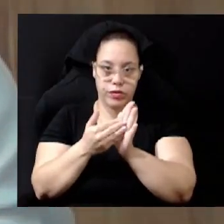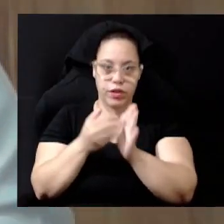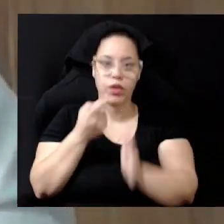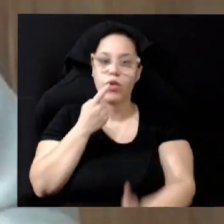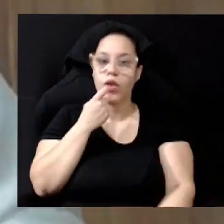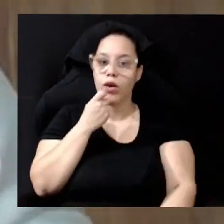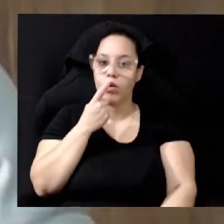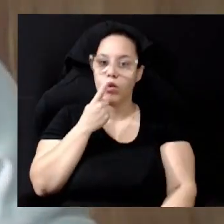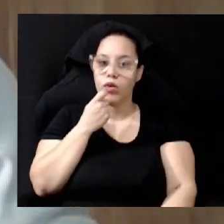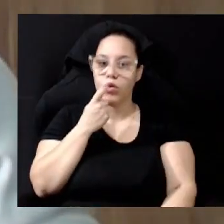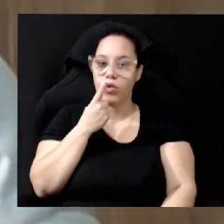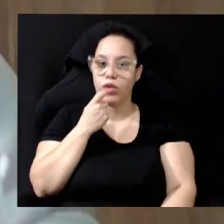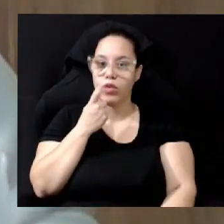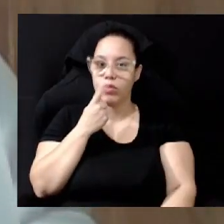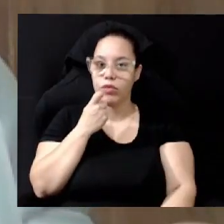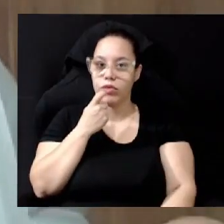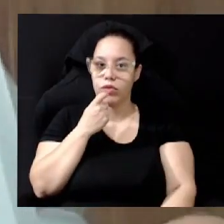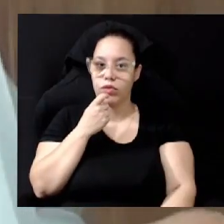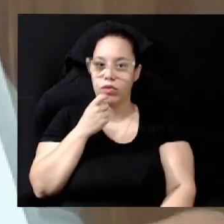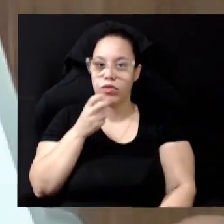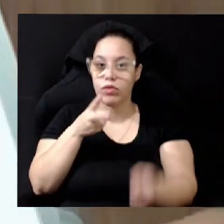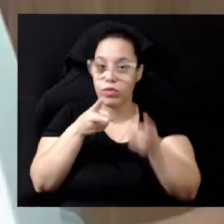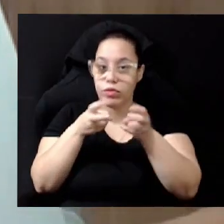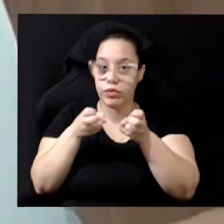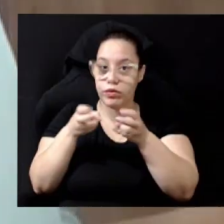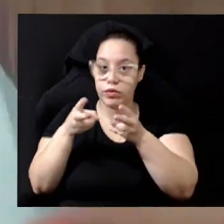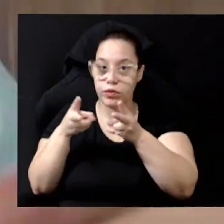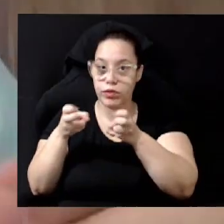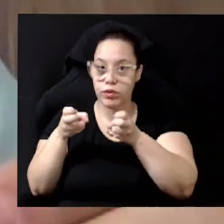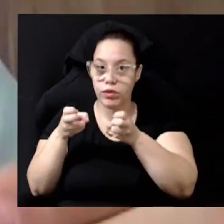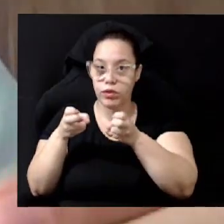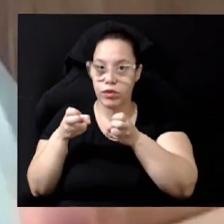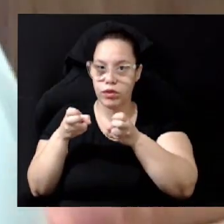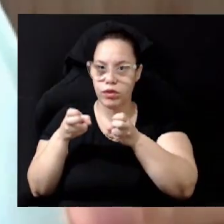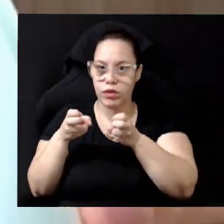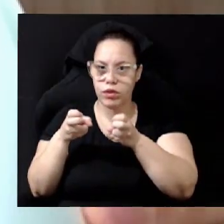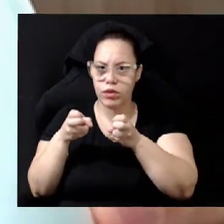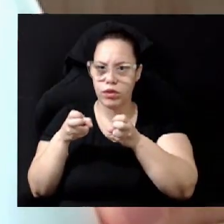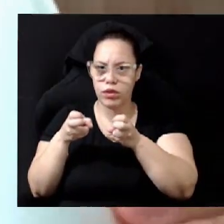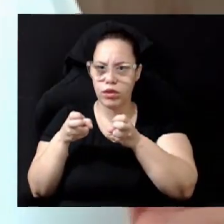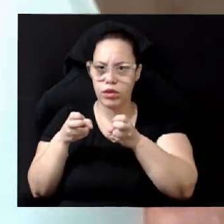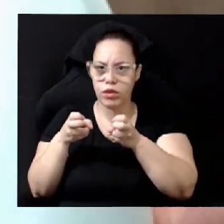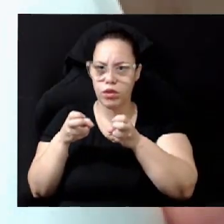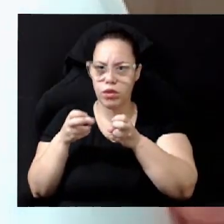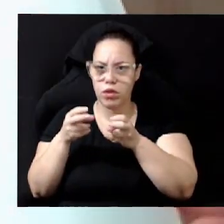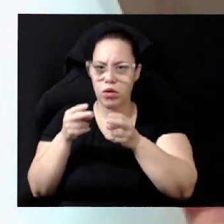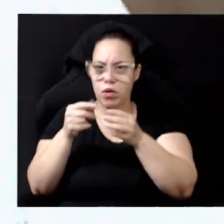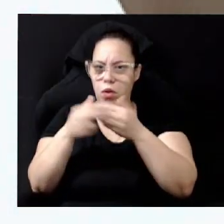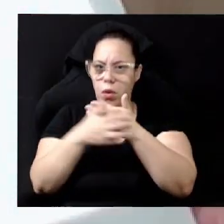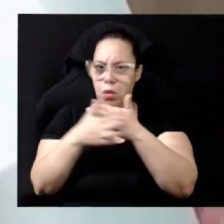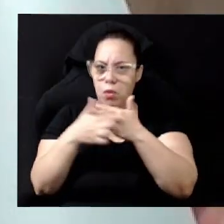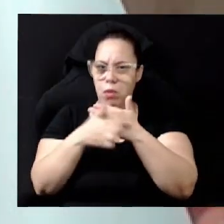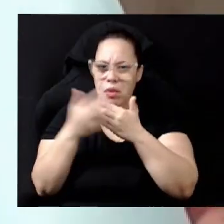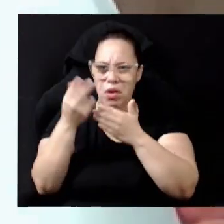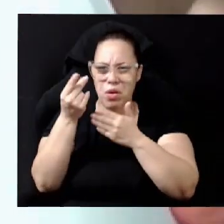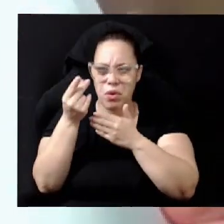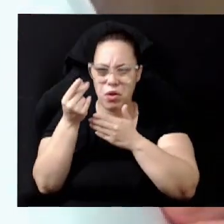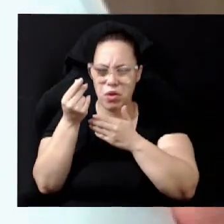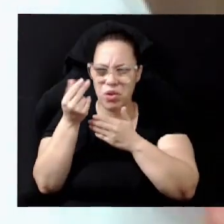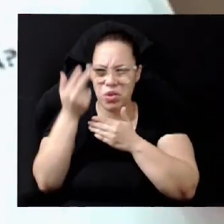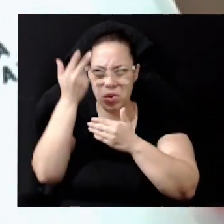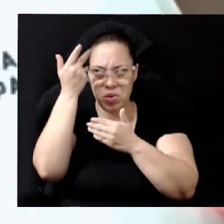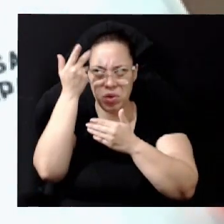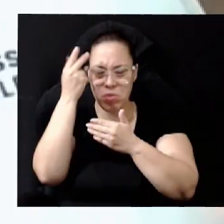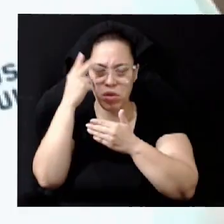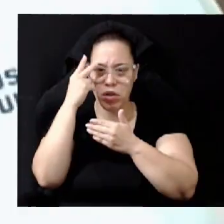ele tem uma capa vermelha, né? E aqui a gente observa, parece, na câmera parece um papel comum, né?